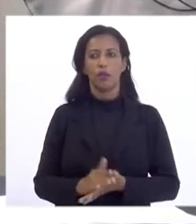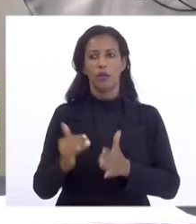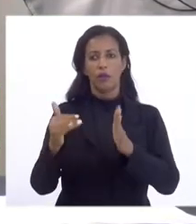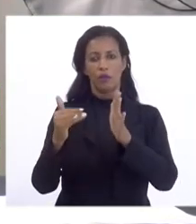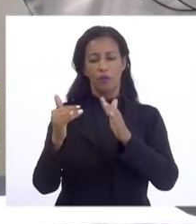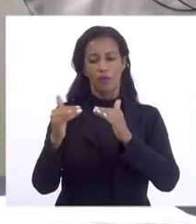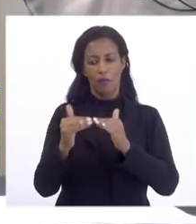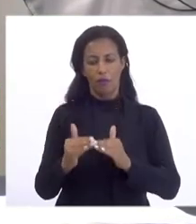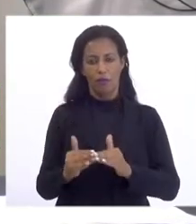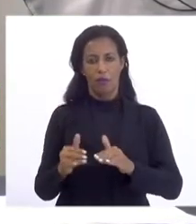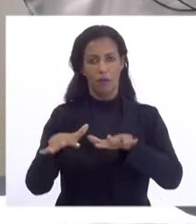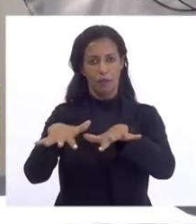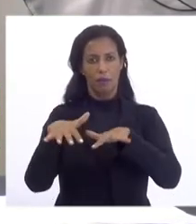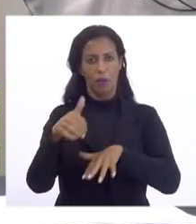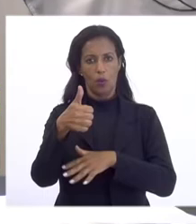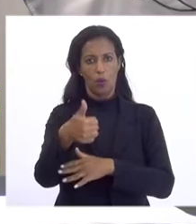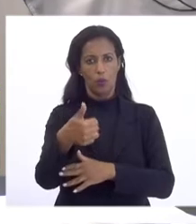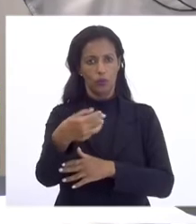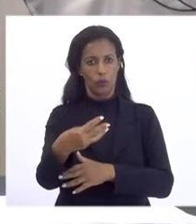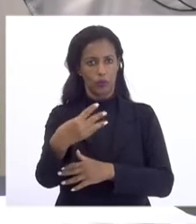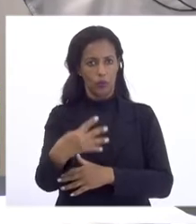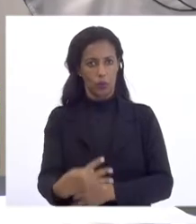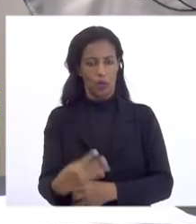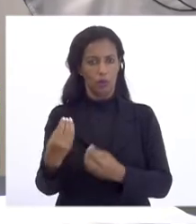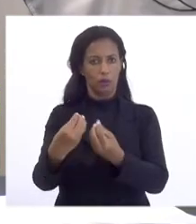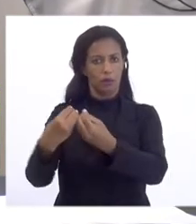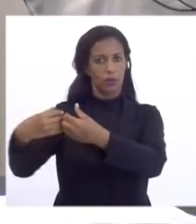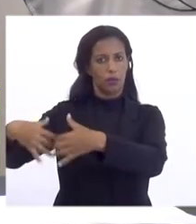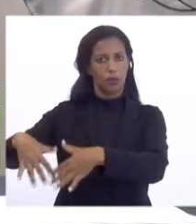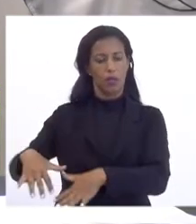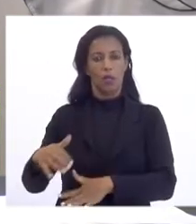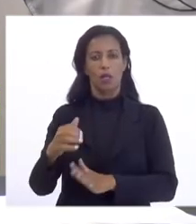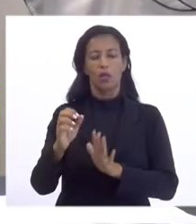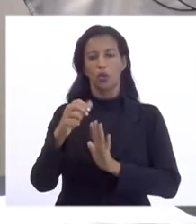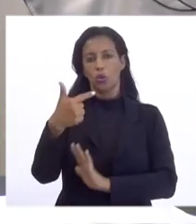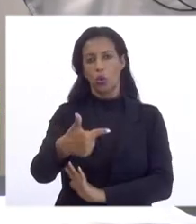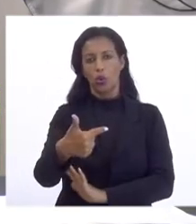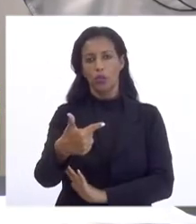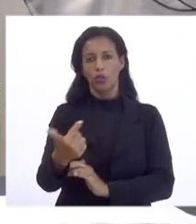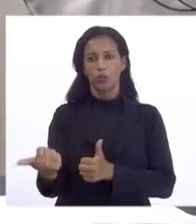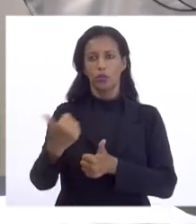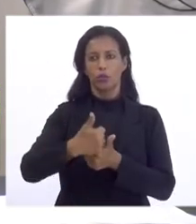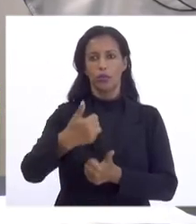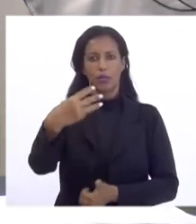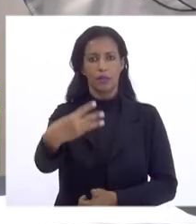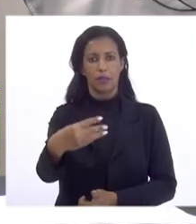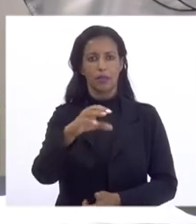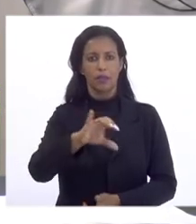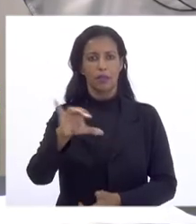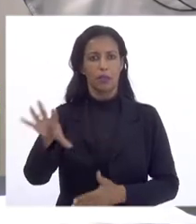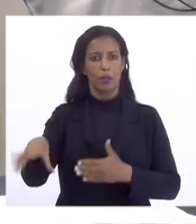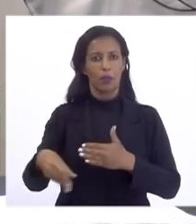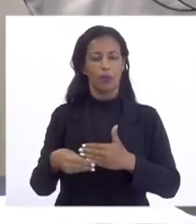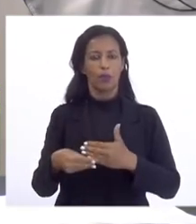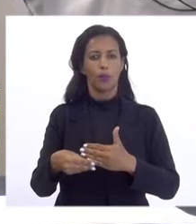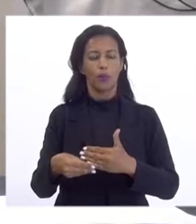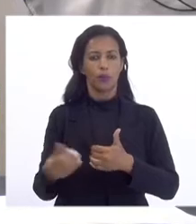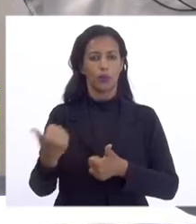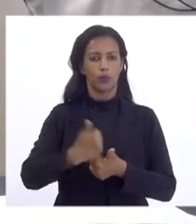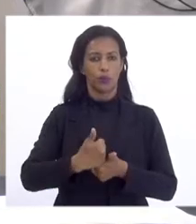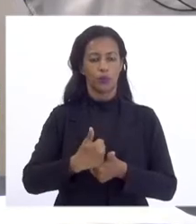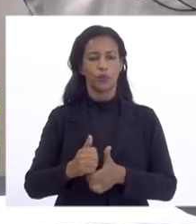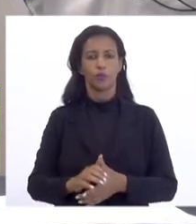favorável às emendas de plenário 1, 3 e 4, prejudicada a emenda de plenário 2 pela emenda 3 da CCJ, concluindo por substitutivo.